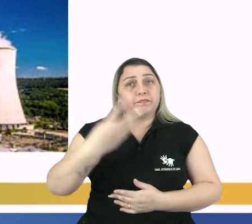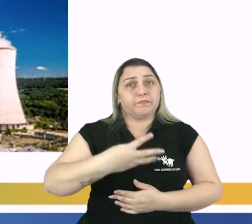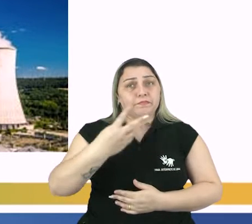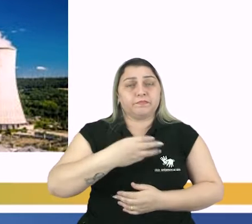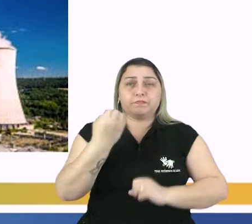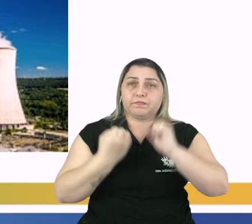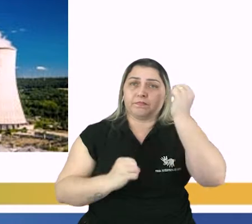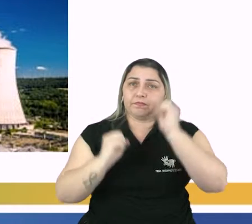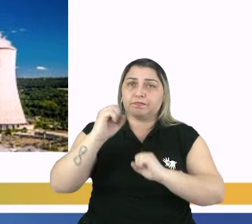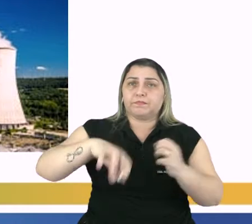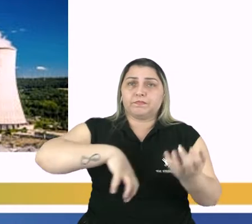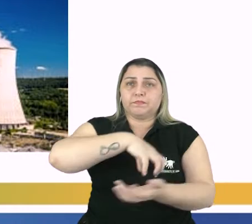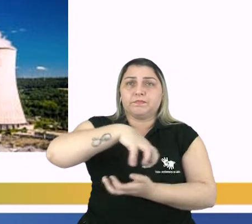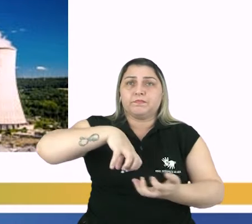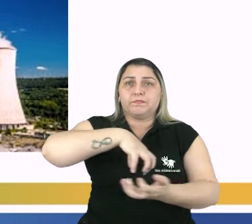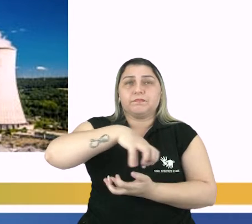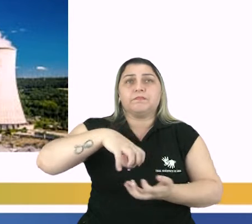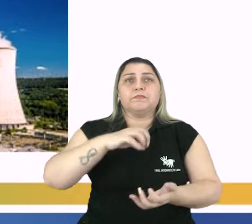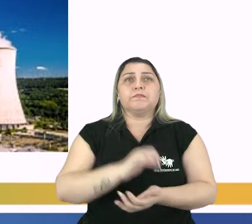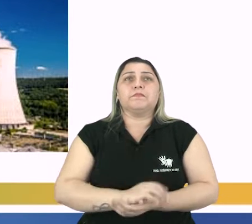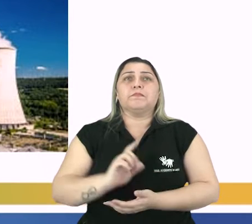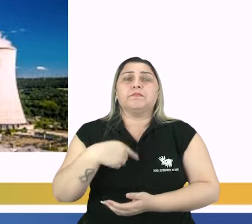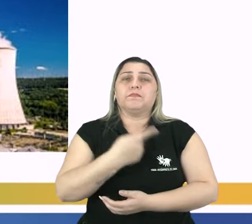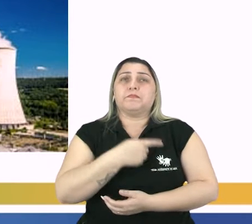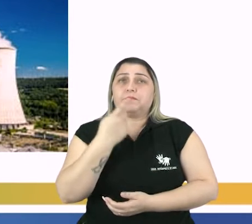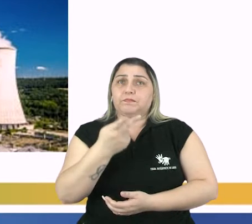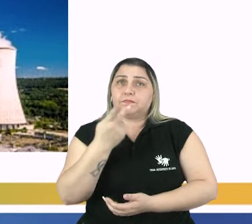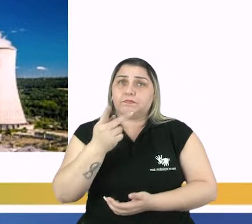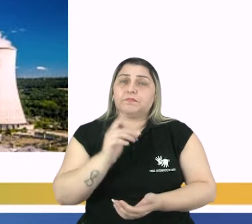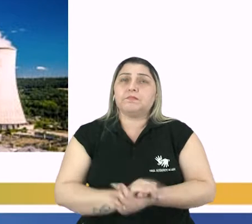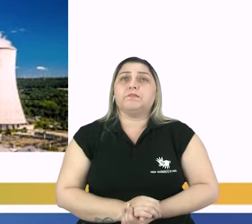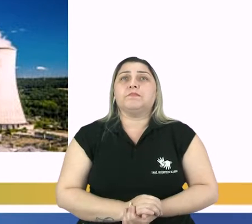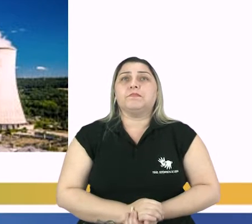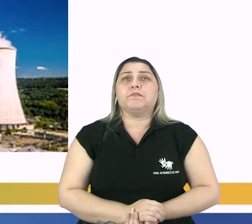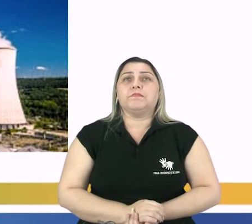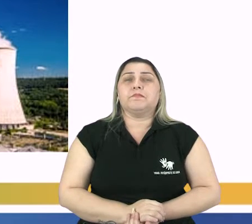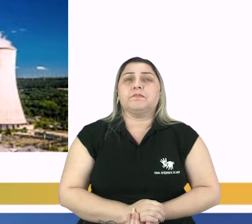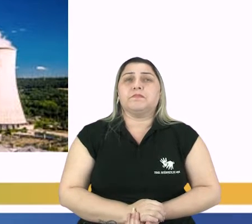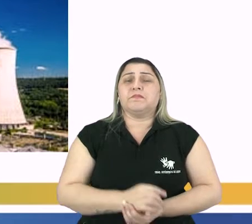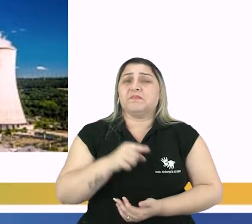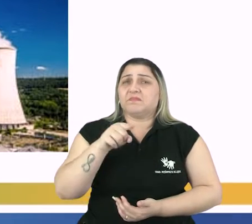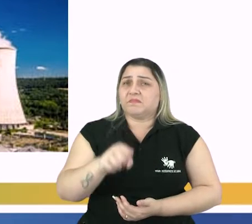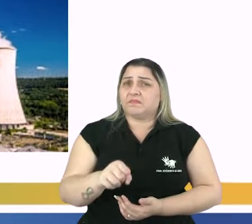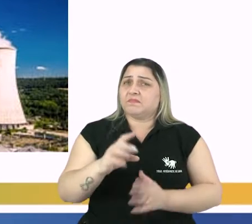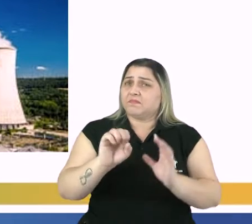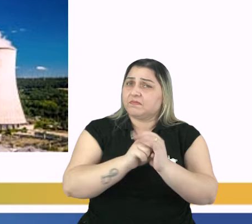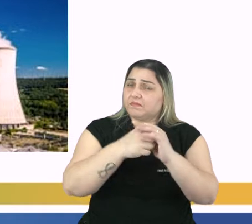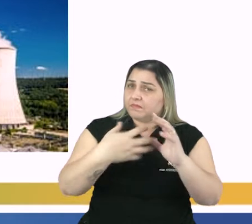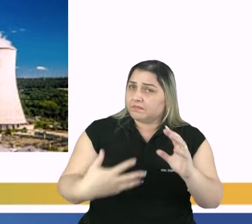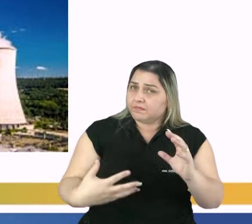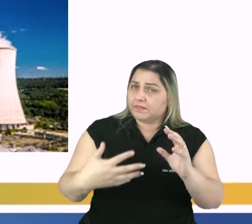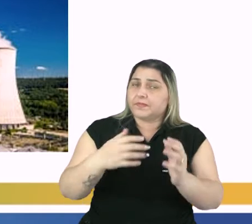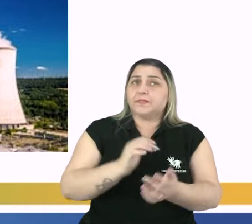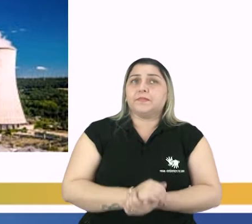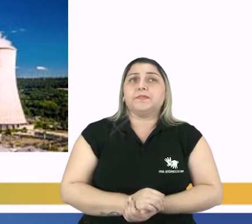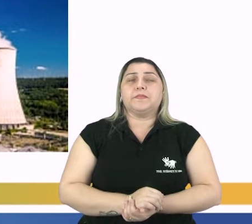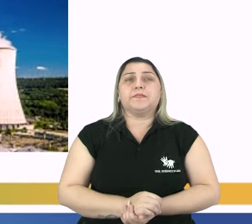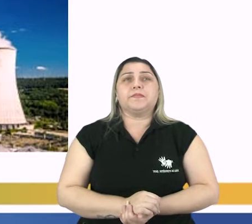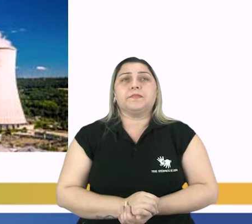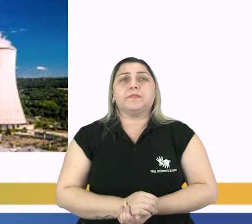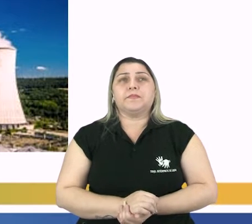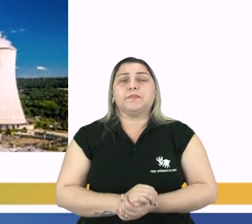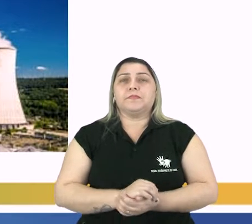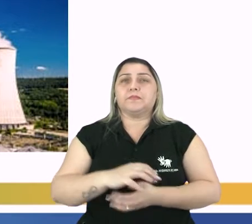terceira Revolução Industrial, quando a gente fala da terceira Revolução Industrial, eu diria assim, se você fosse caracterizar